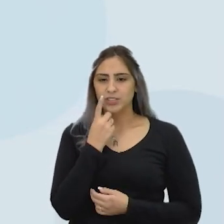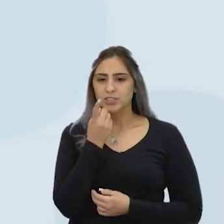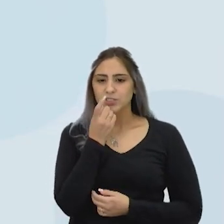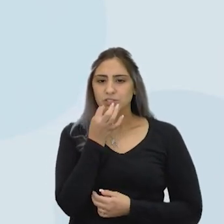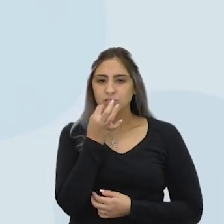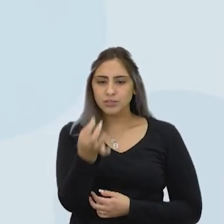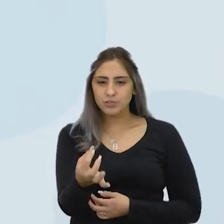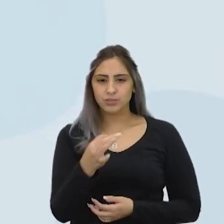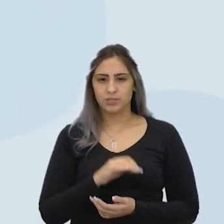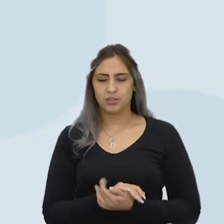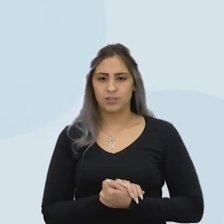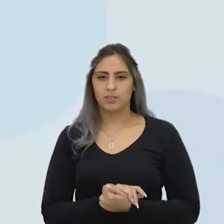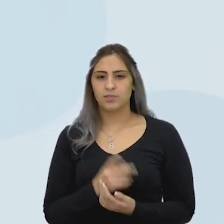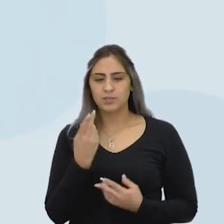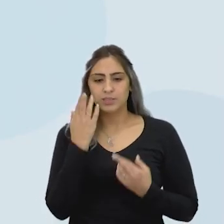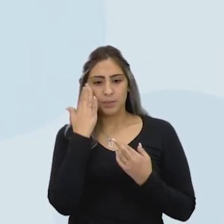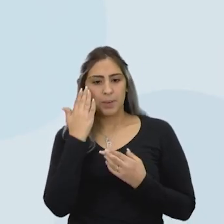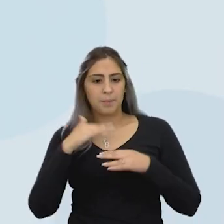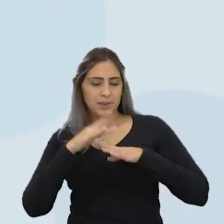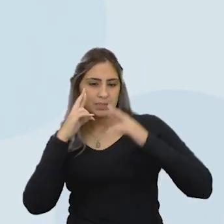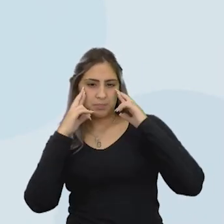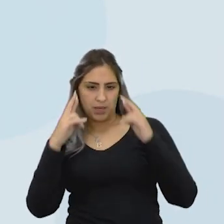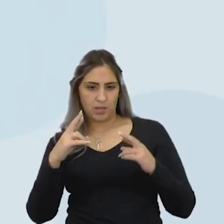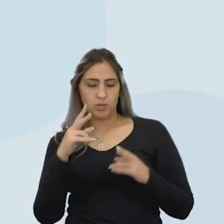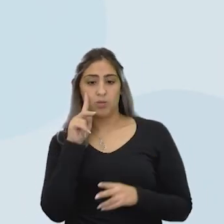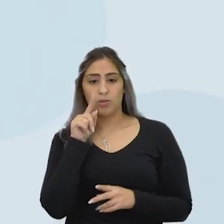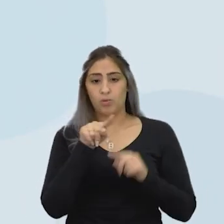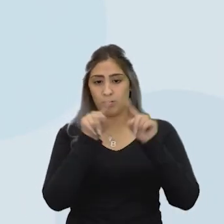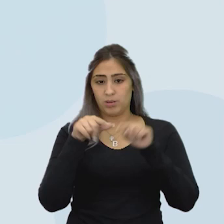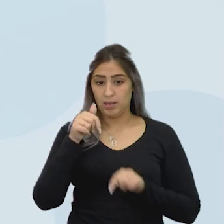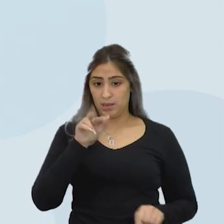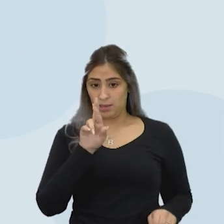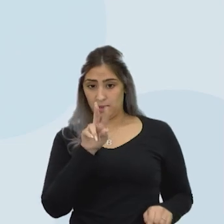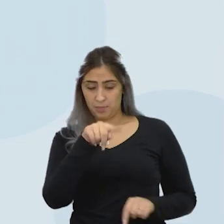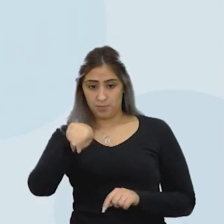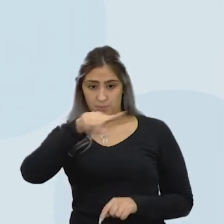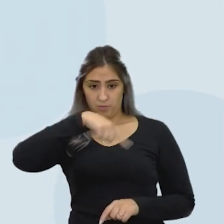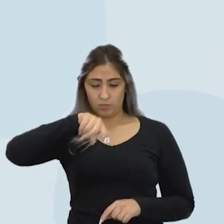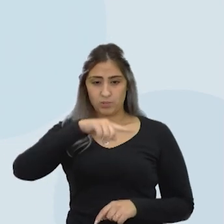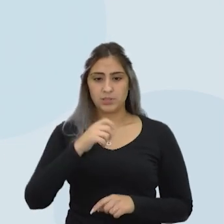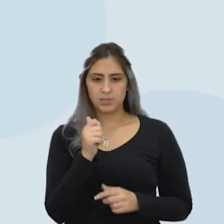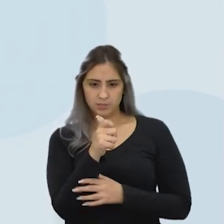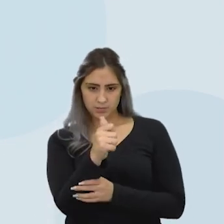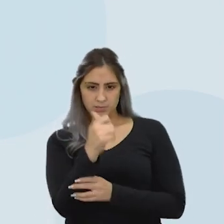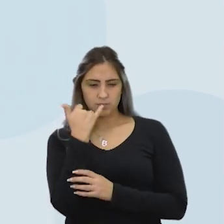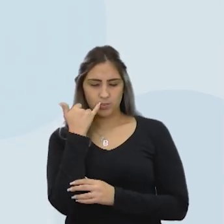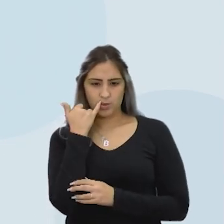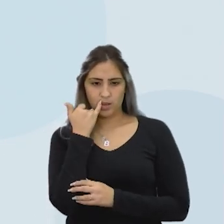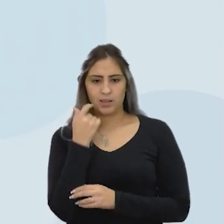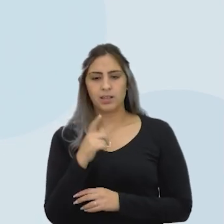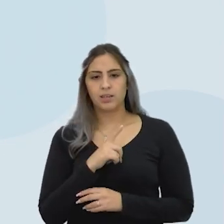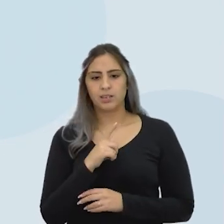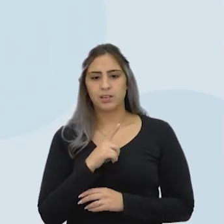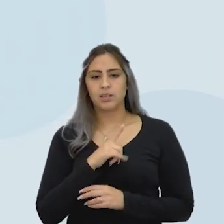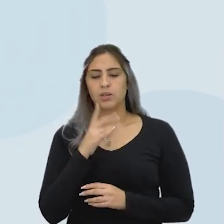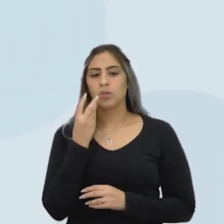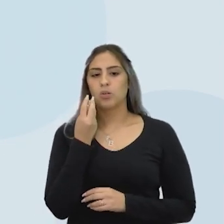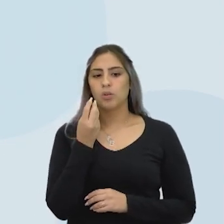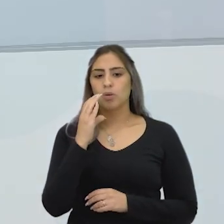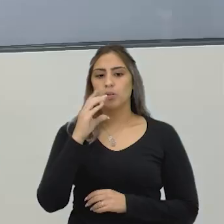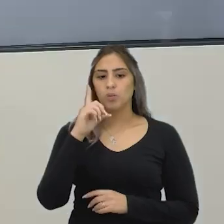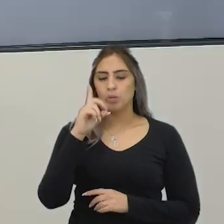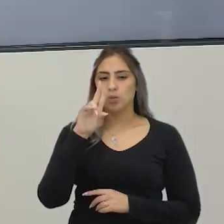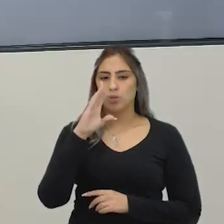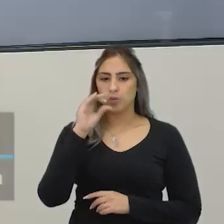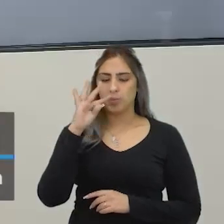pouquinho mais a respeito do assunto, tá aí o QR Code para vocês de um documentário que chama A Origem.